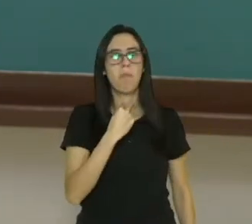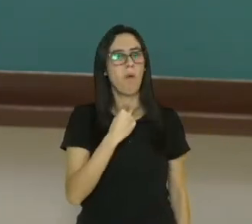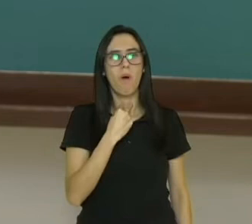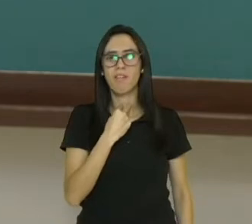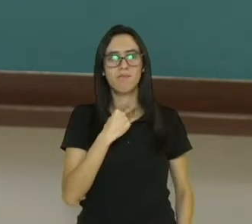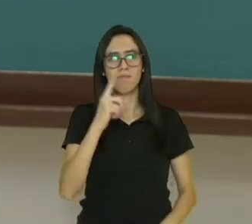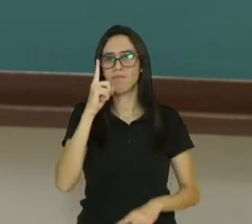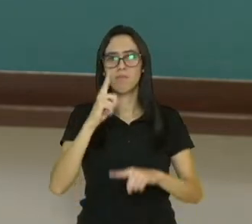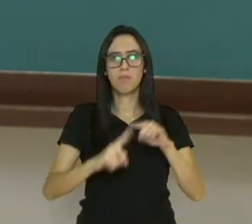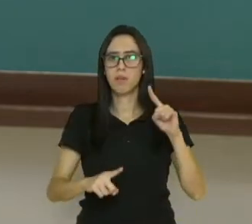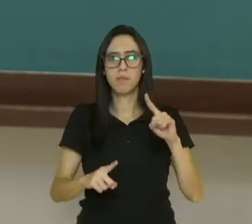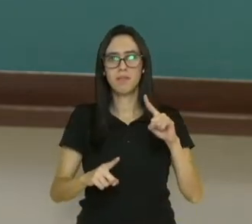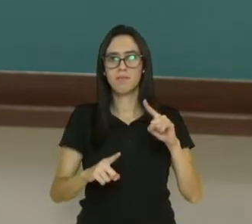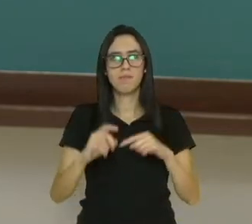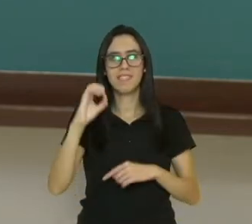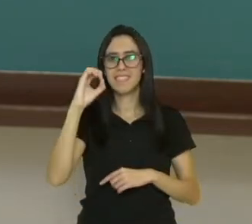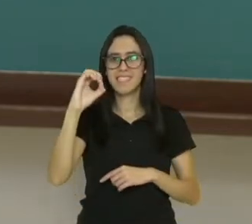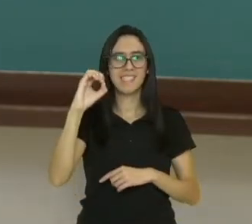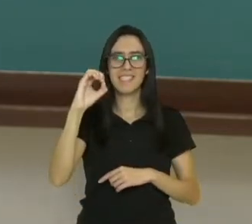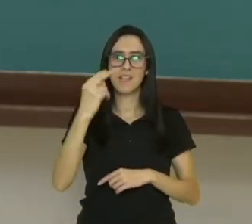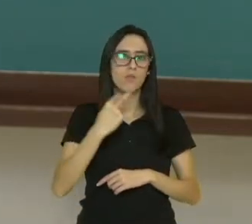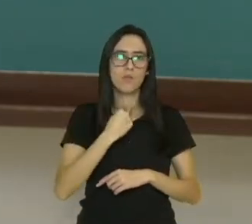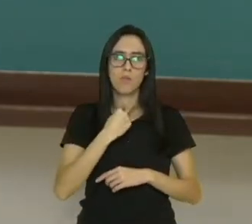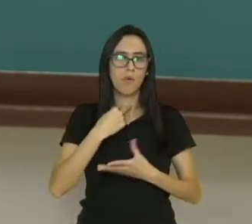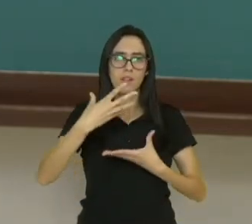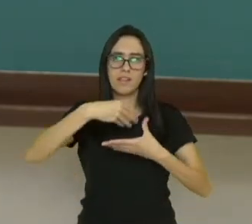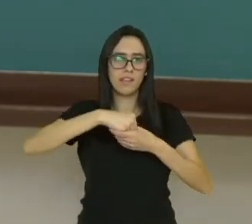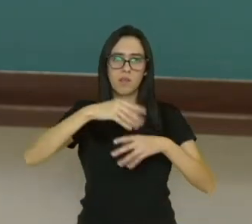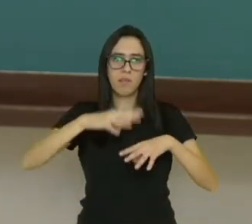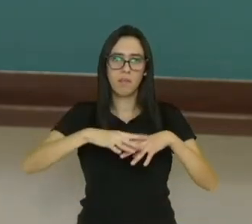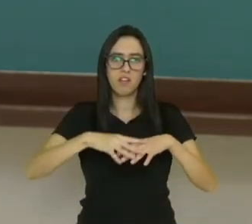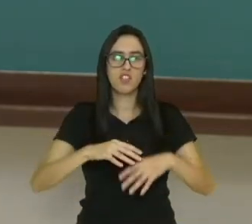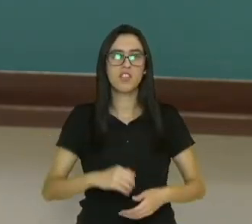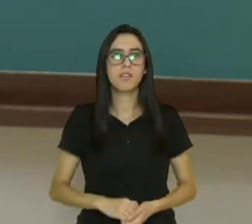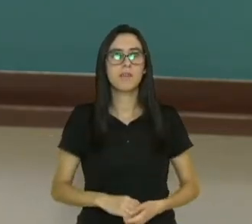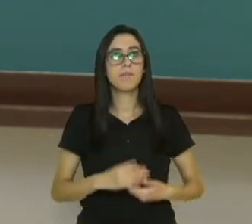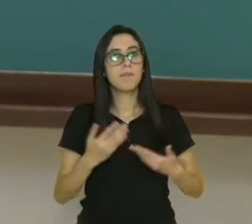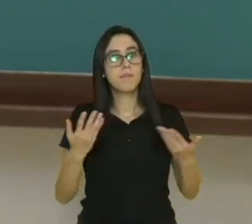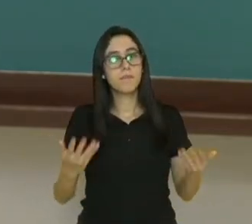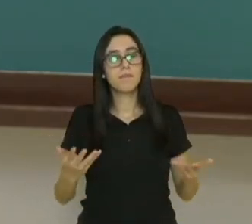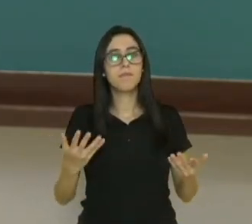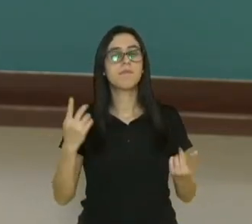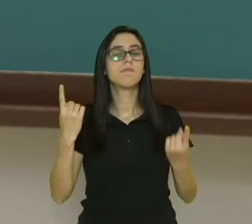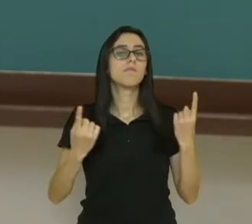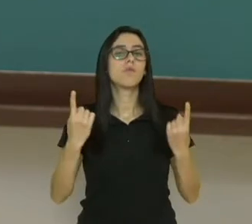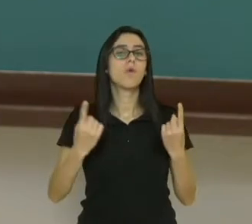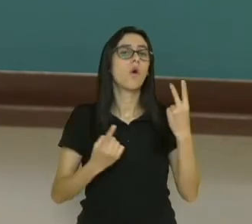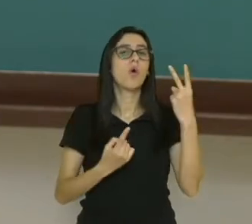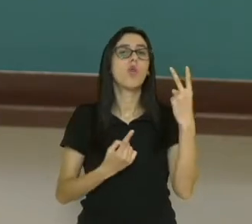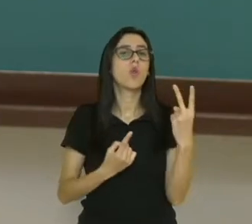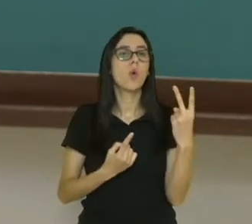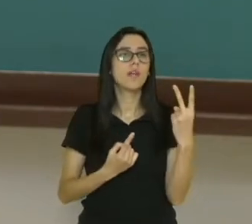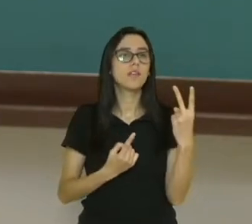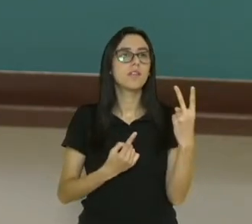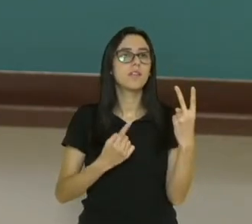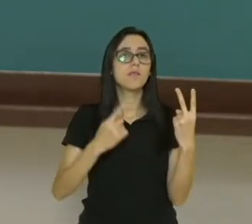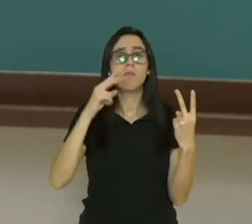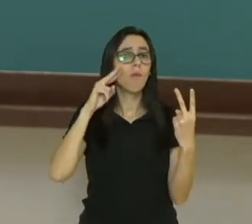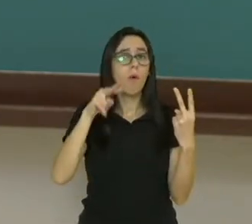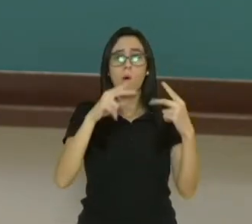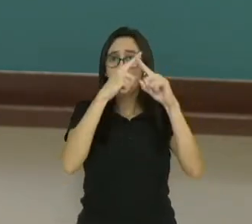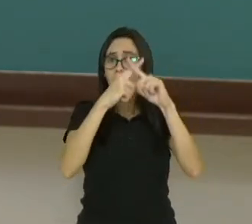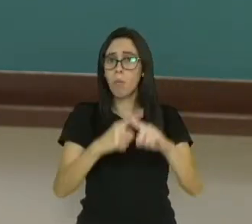número por 0. Isso para nós não existe na matemática, né? Então, quais são os múltiplos de 2? Basta eu olhar na